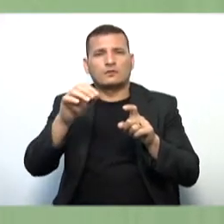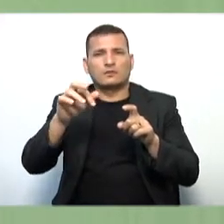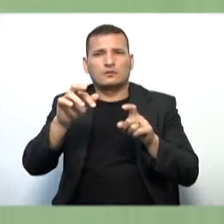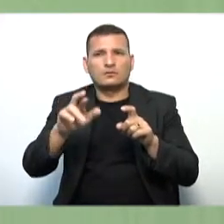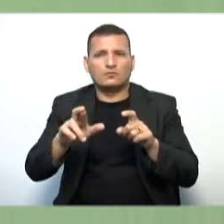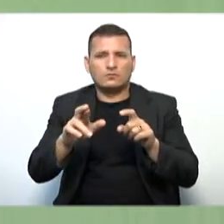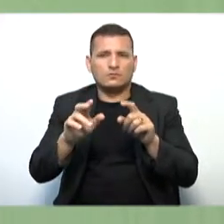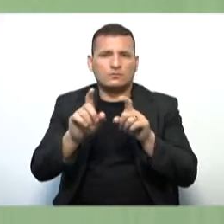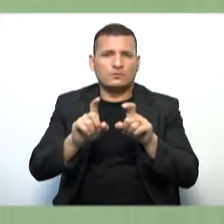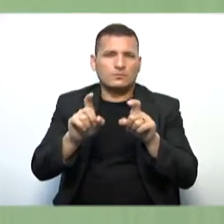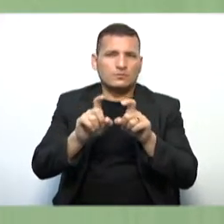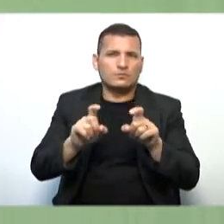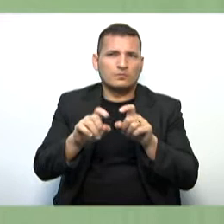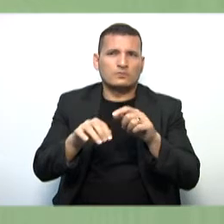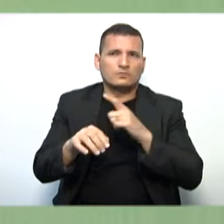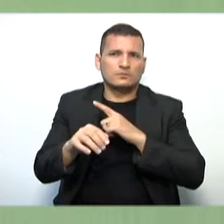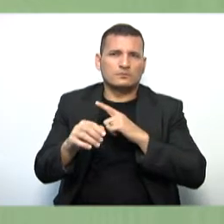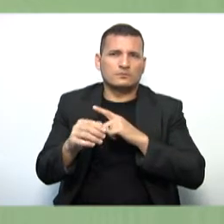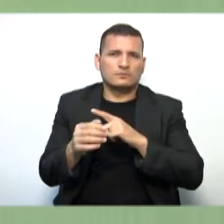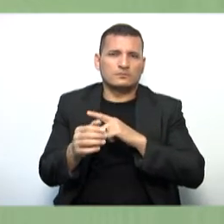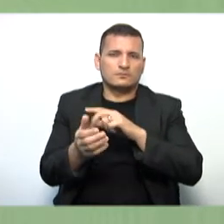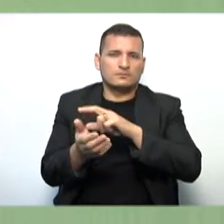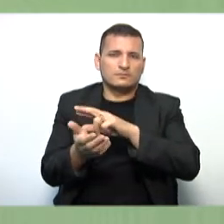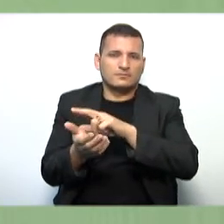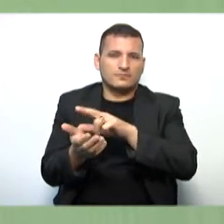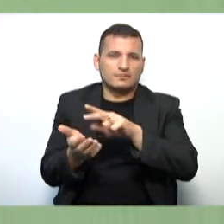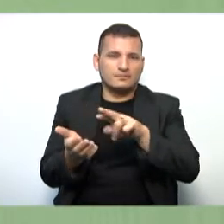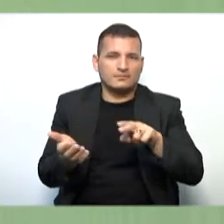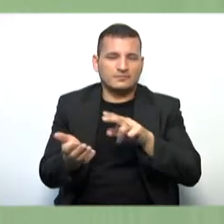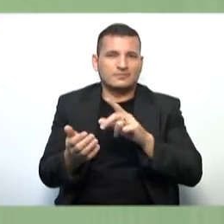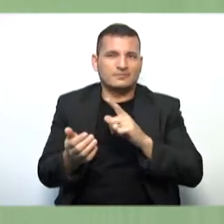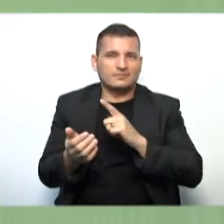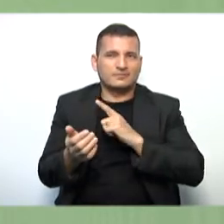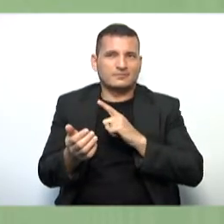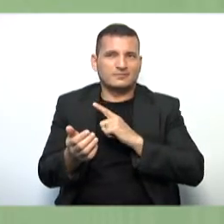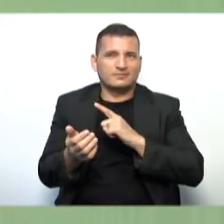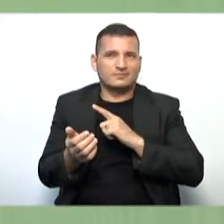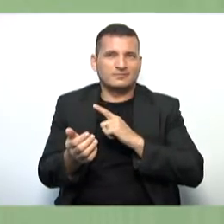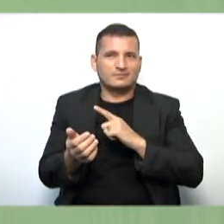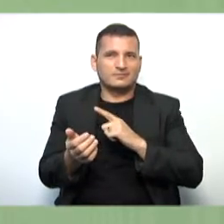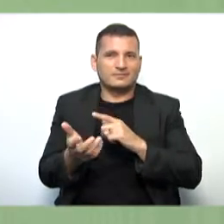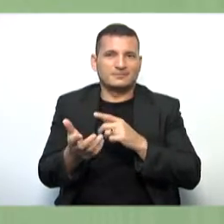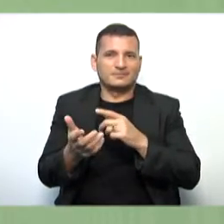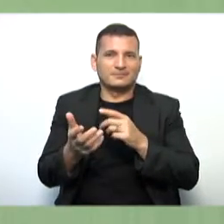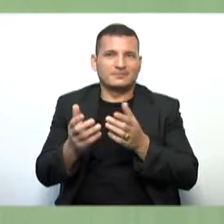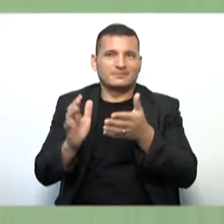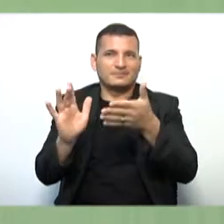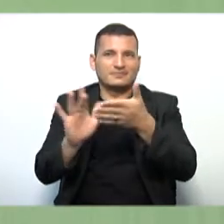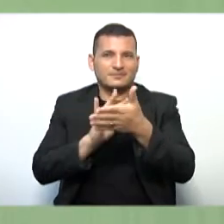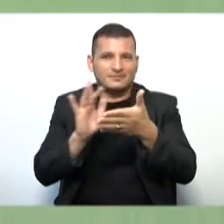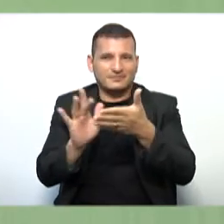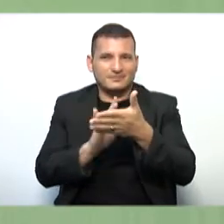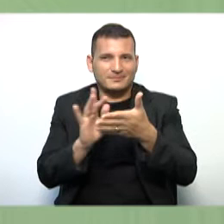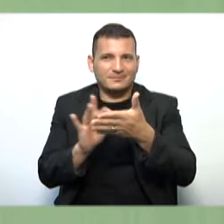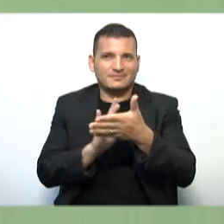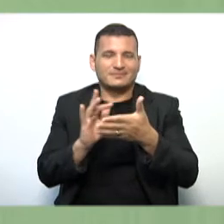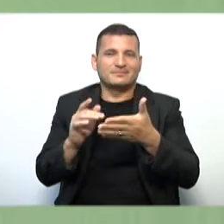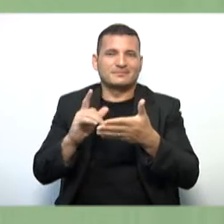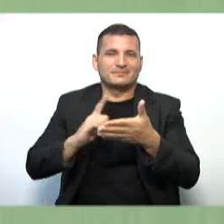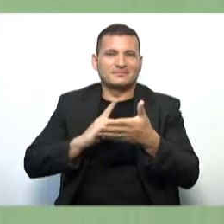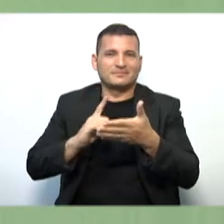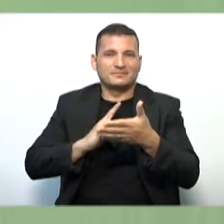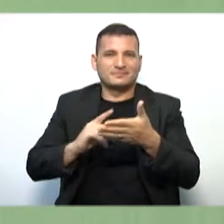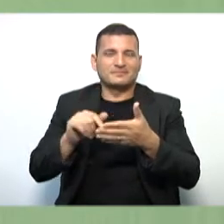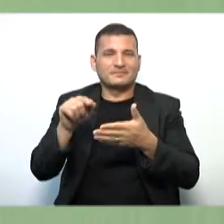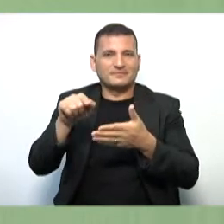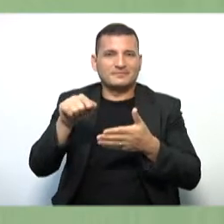que, como um celular, como um tablet, por aí vai. Esse sistema operacional